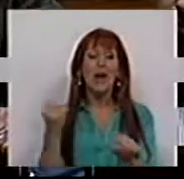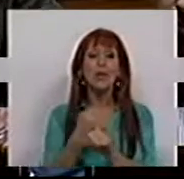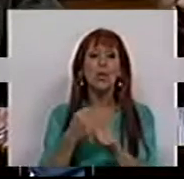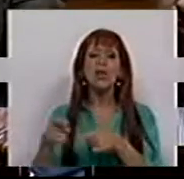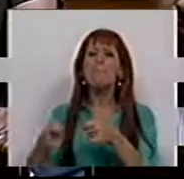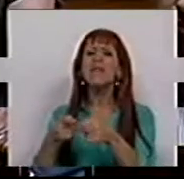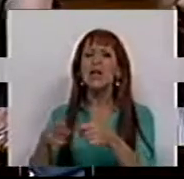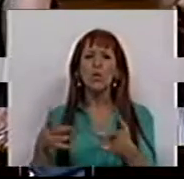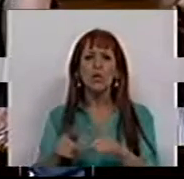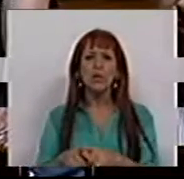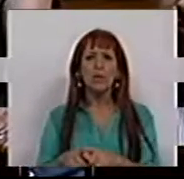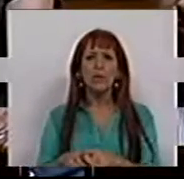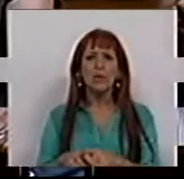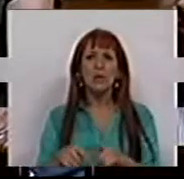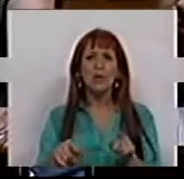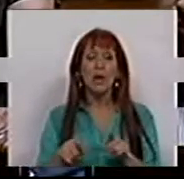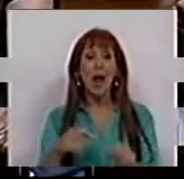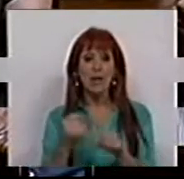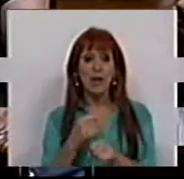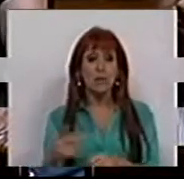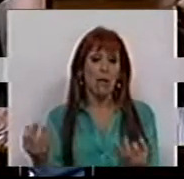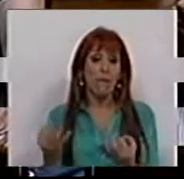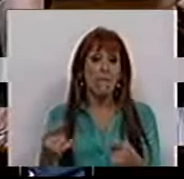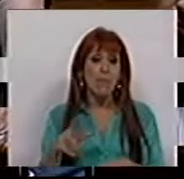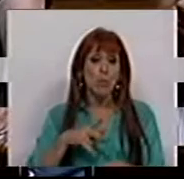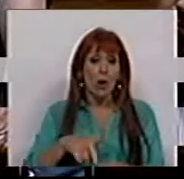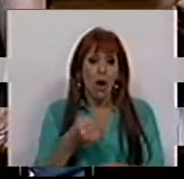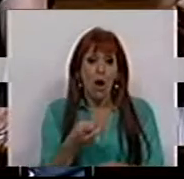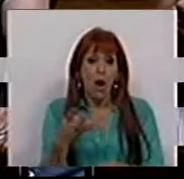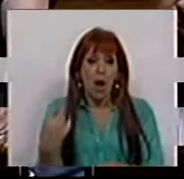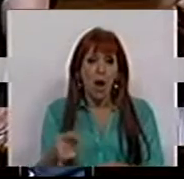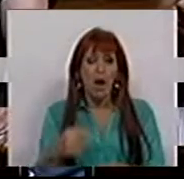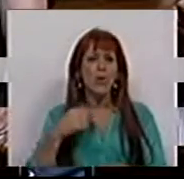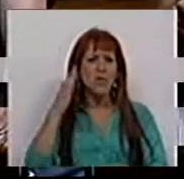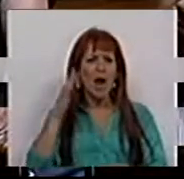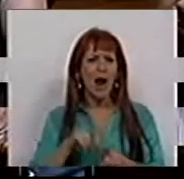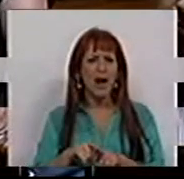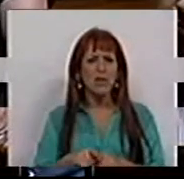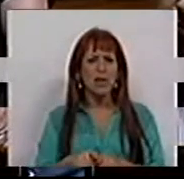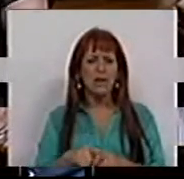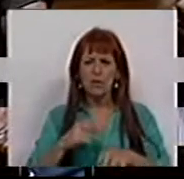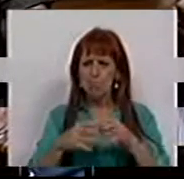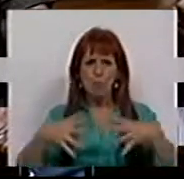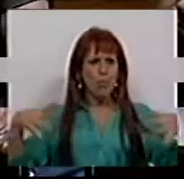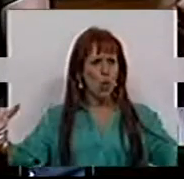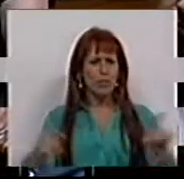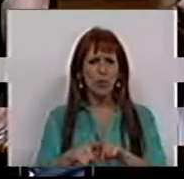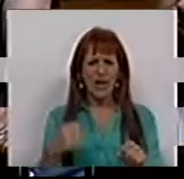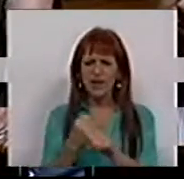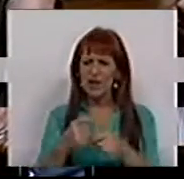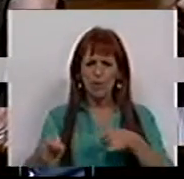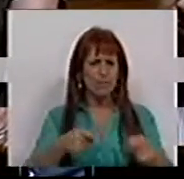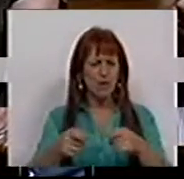entidades mediadoras. Há hoje 2 entidades reconhecidas em Portugal. Nós entendemos que esta proliferação potencial de